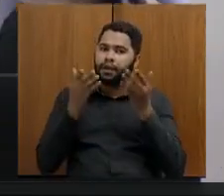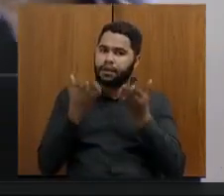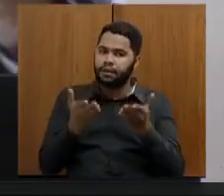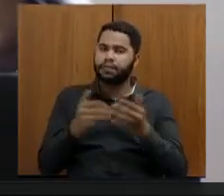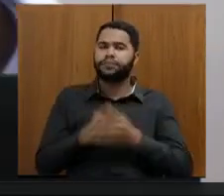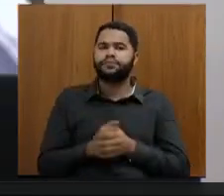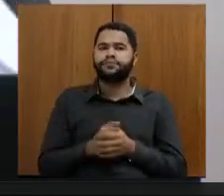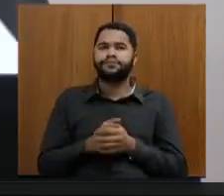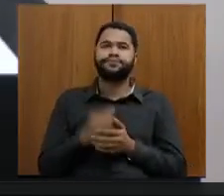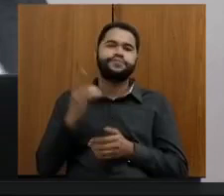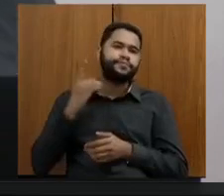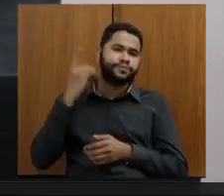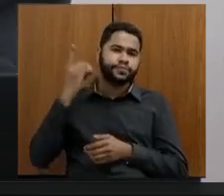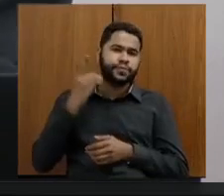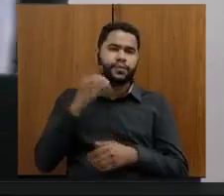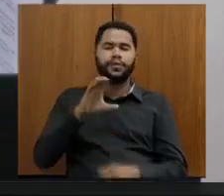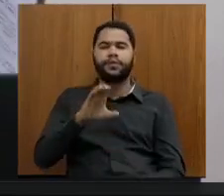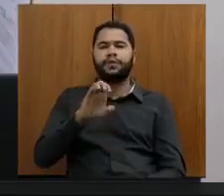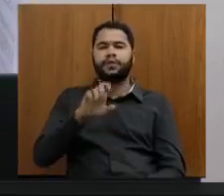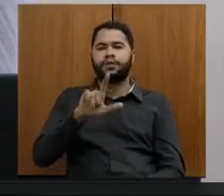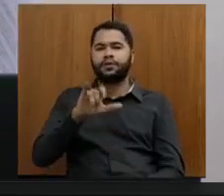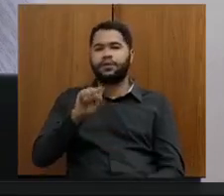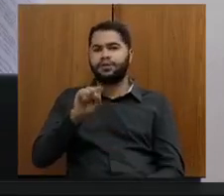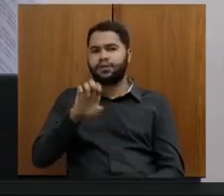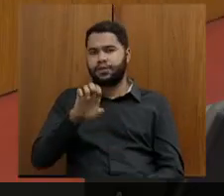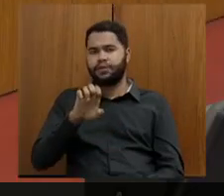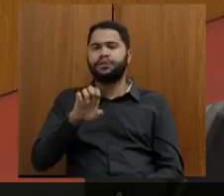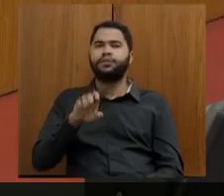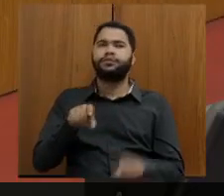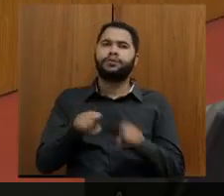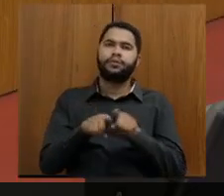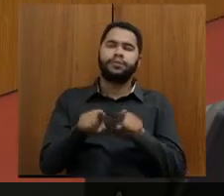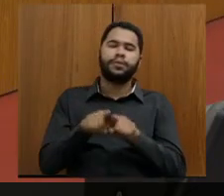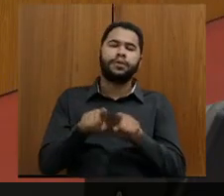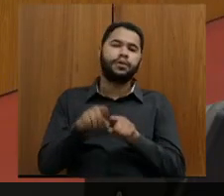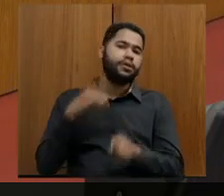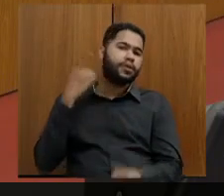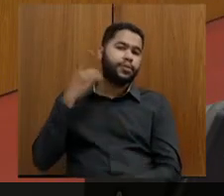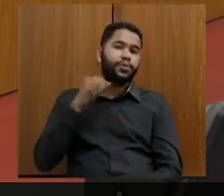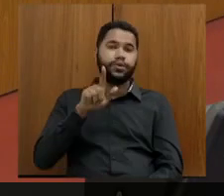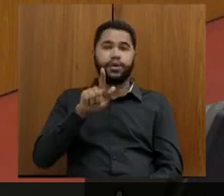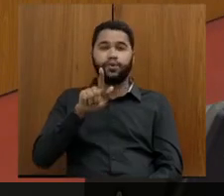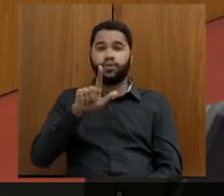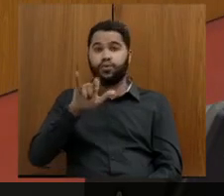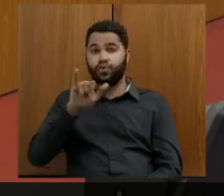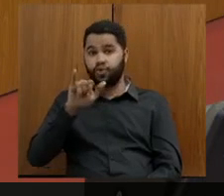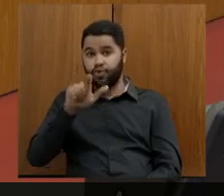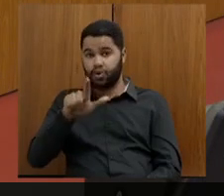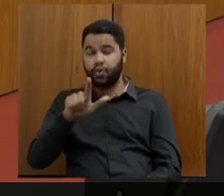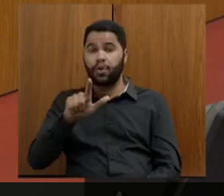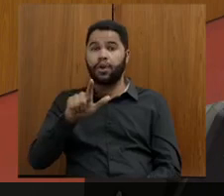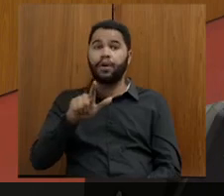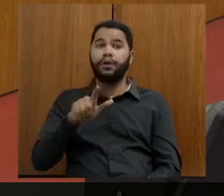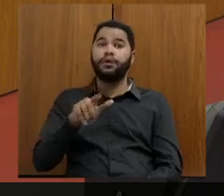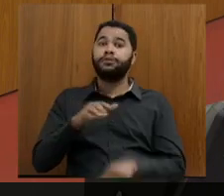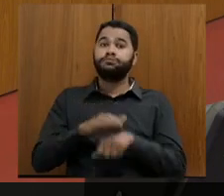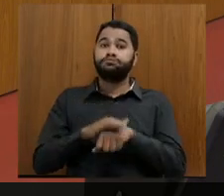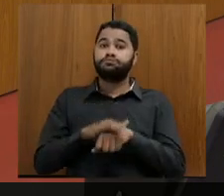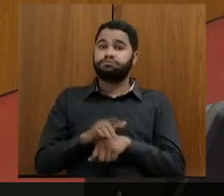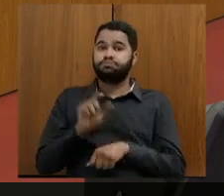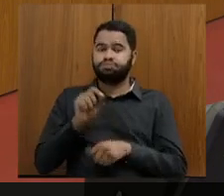senhor a deputada se ele saviola Deputado João Pereira de Tadeu Pereira Esse é o Ofício onde São Mateus